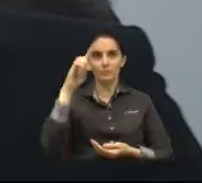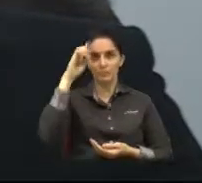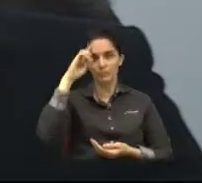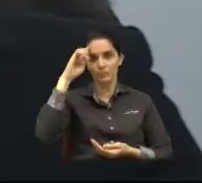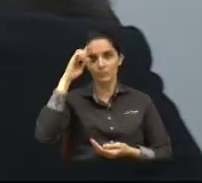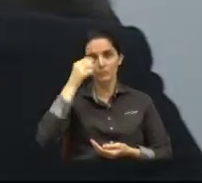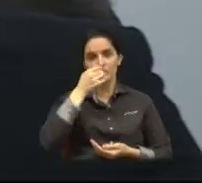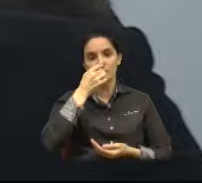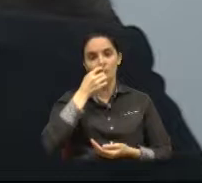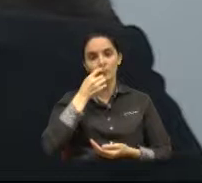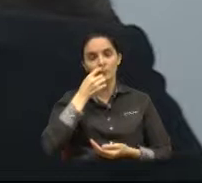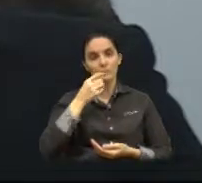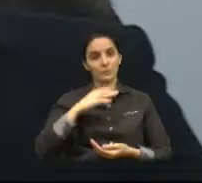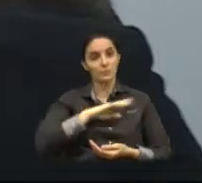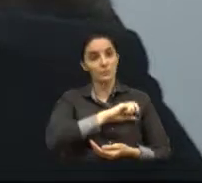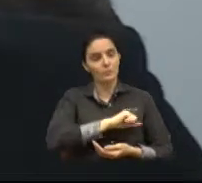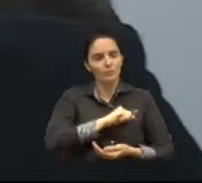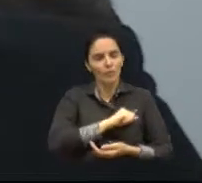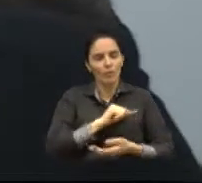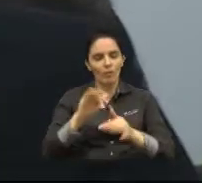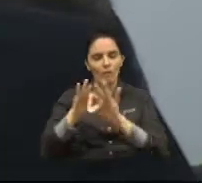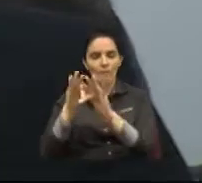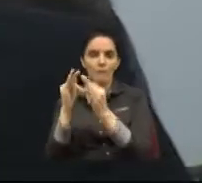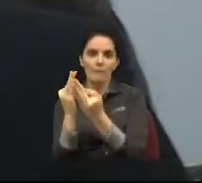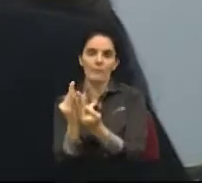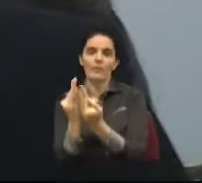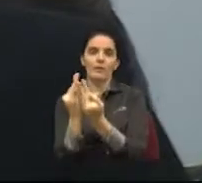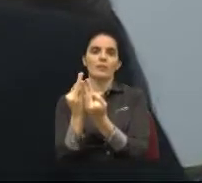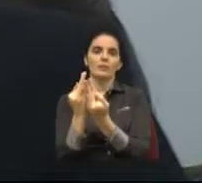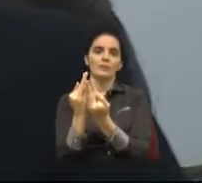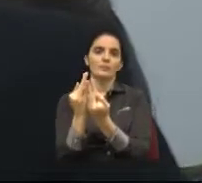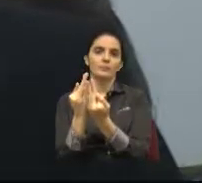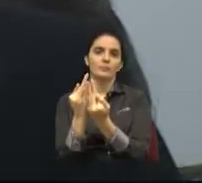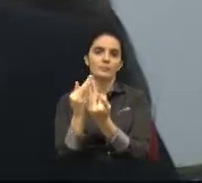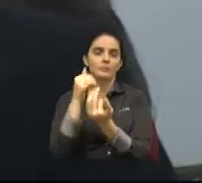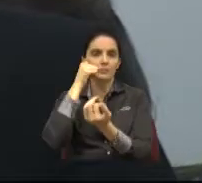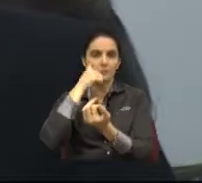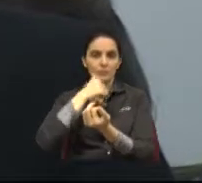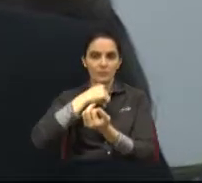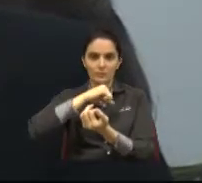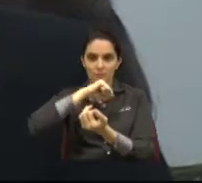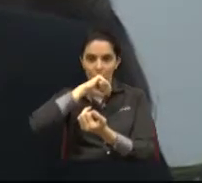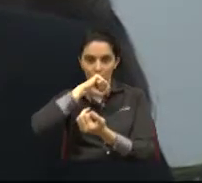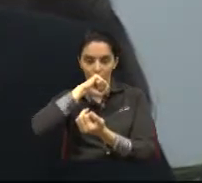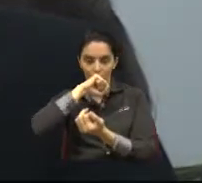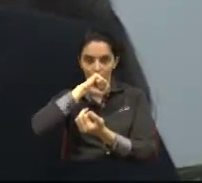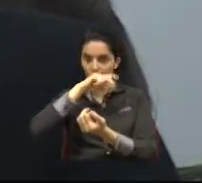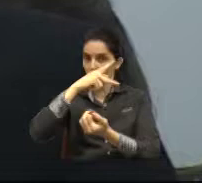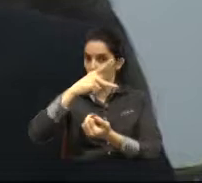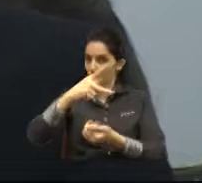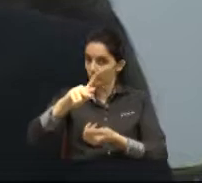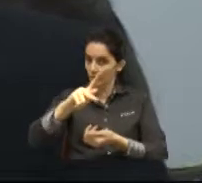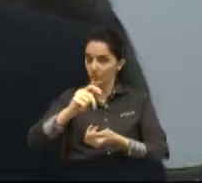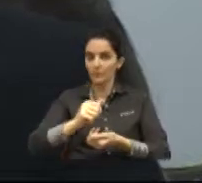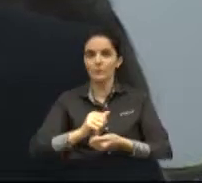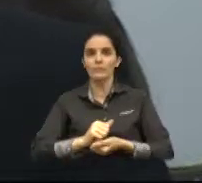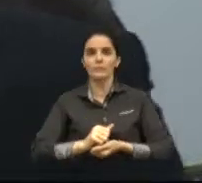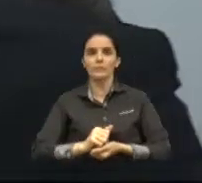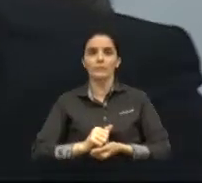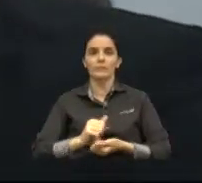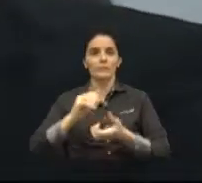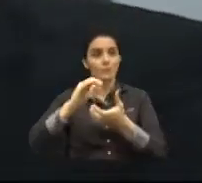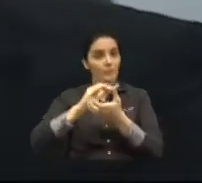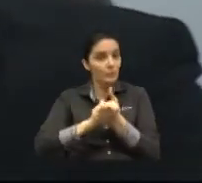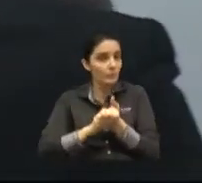com a família, junto com a minha mãe, junto com a minha sogra, minha esposa, nós fazemos um esforço